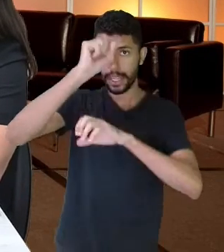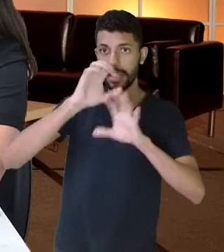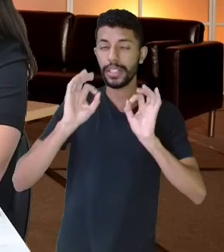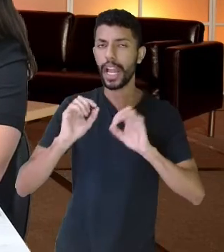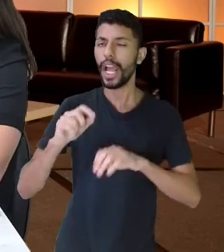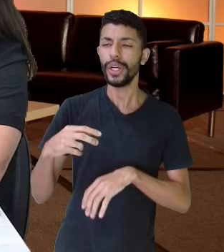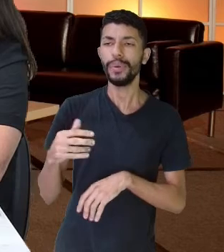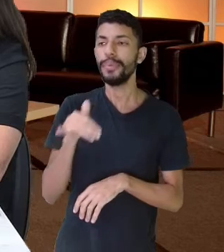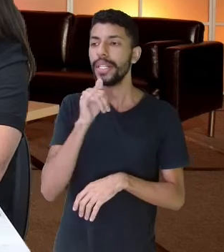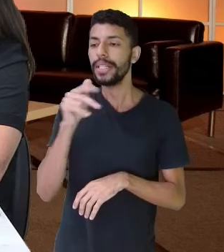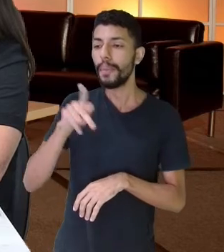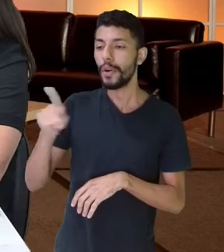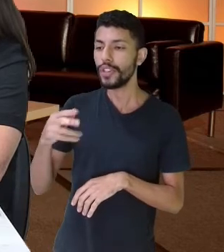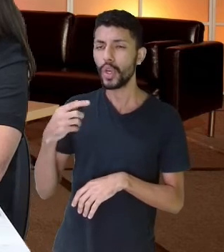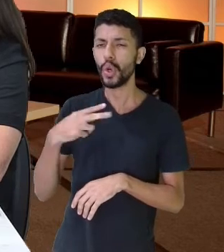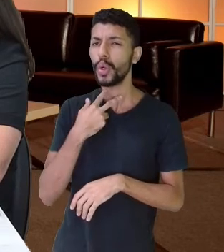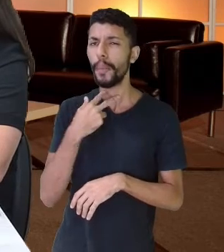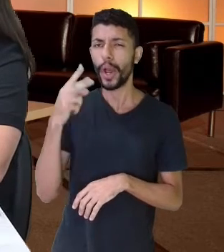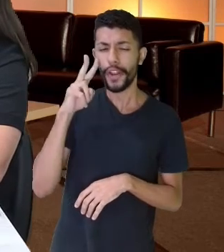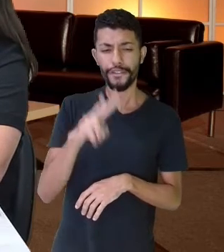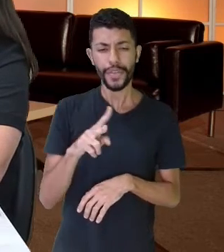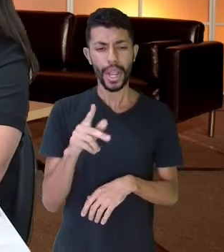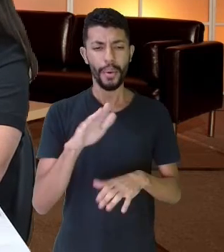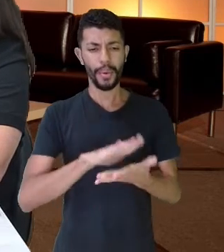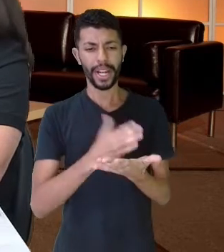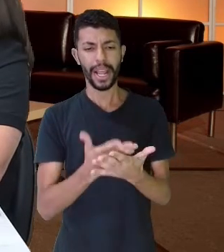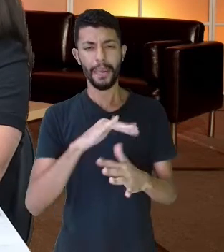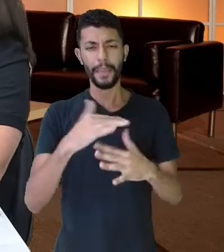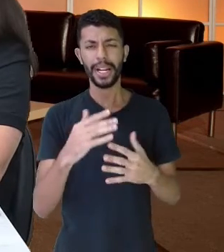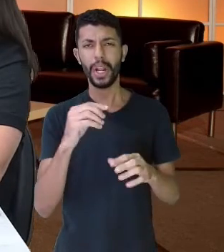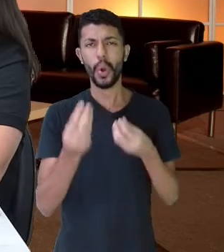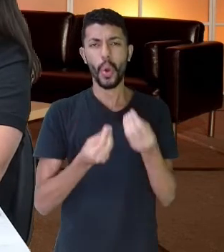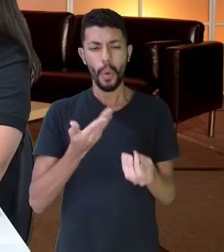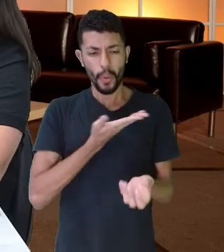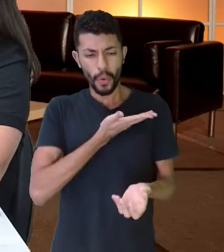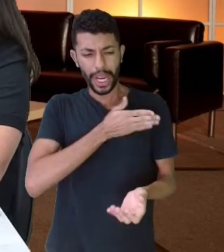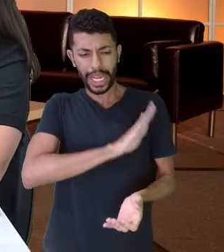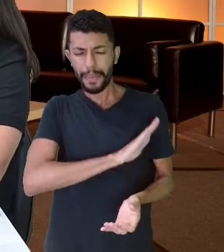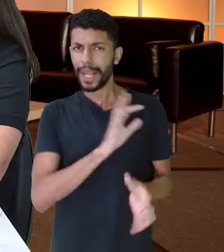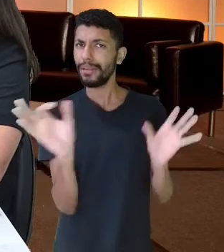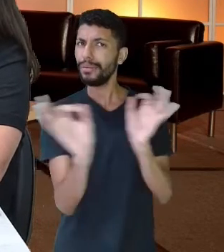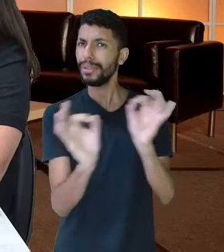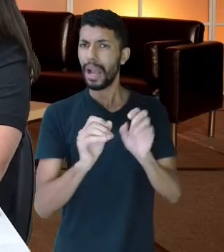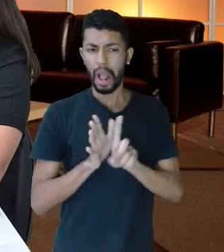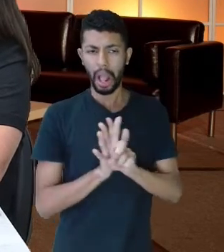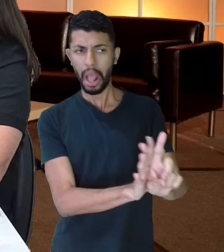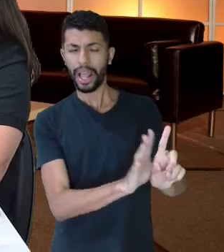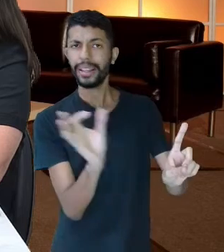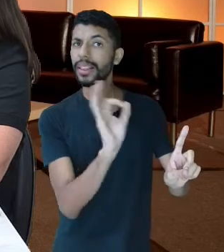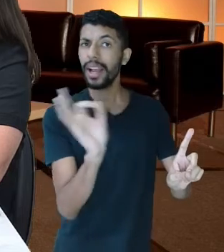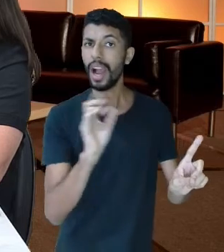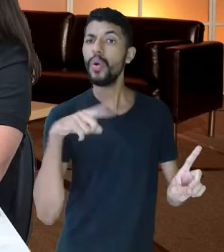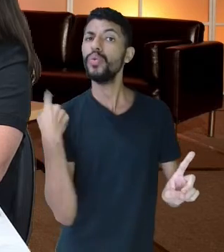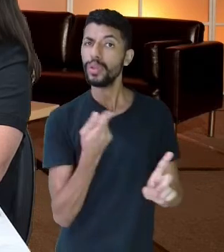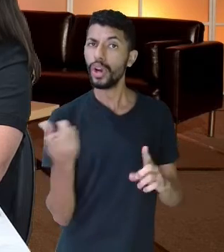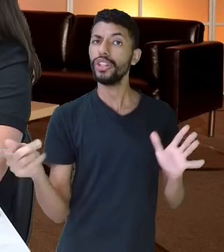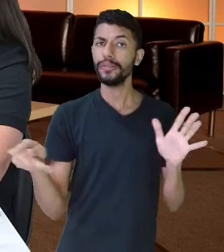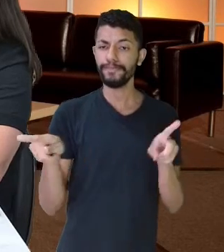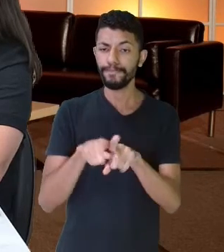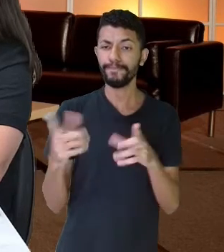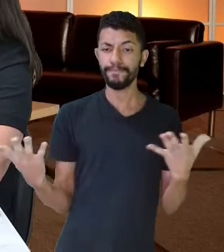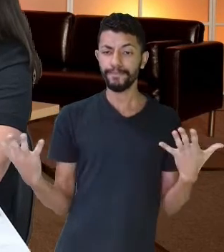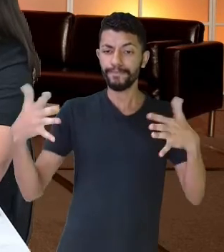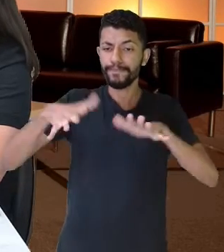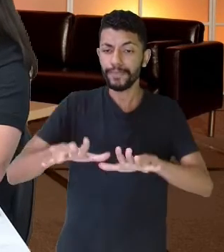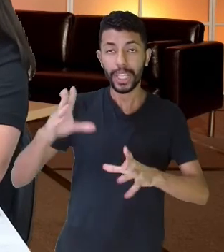de Libras como seu inimigo ou alguém que deve ser repudiado ou afastado. Não, nós somos parte da inclusão,